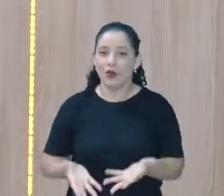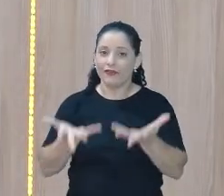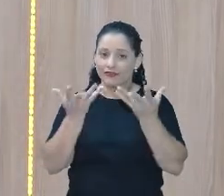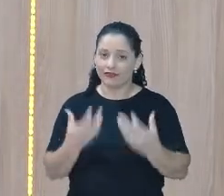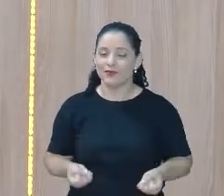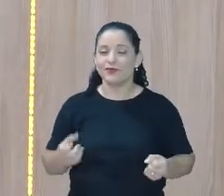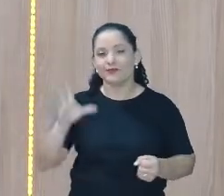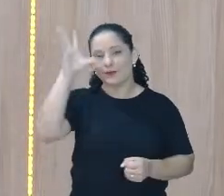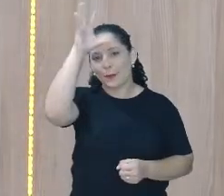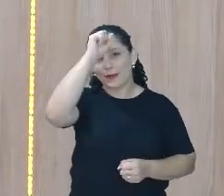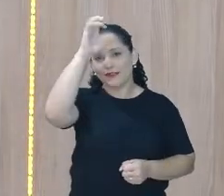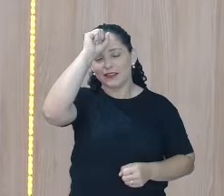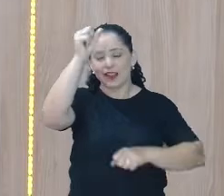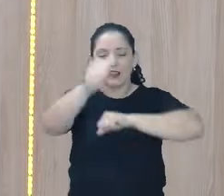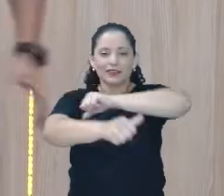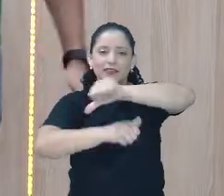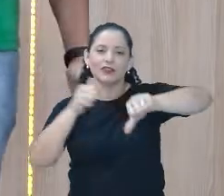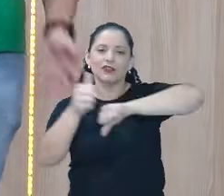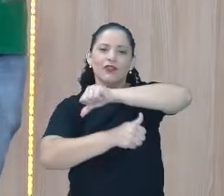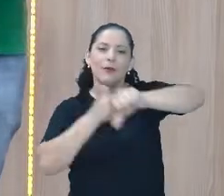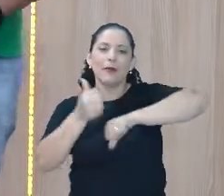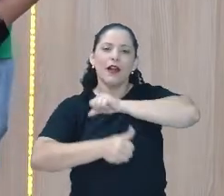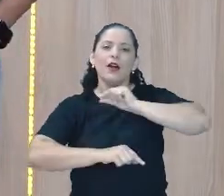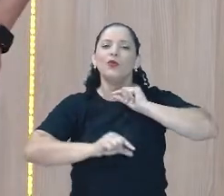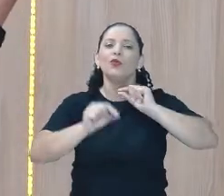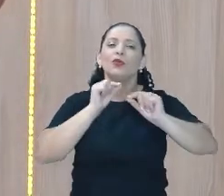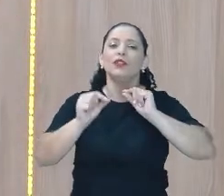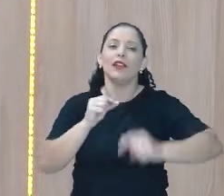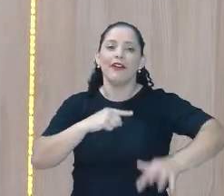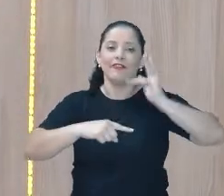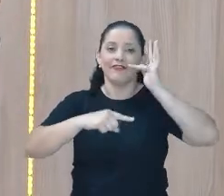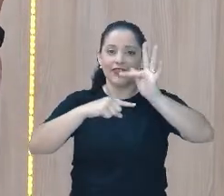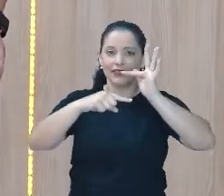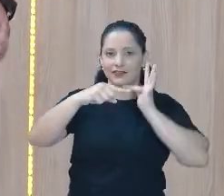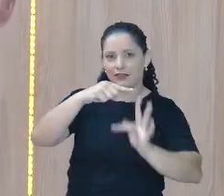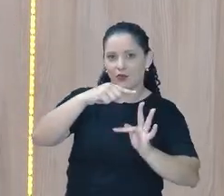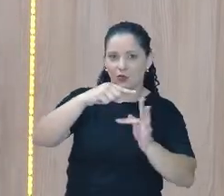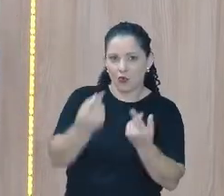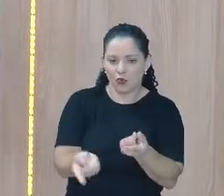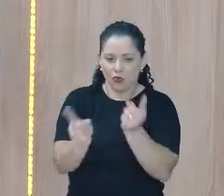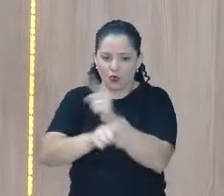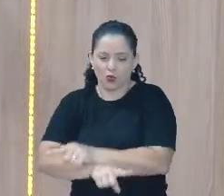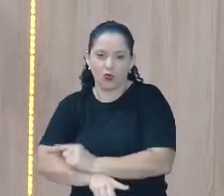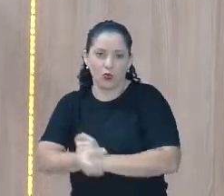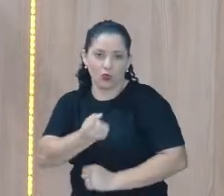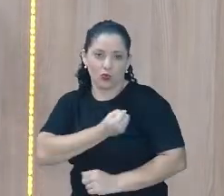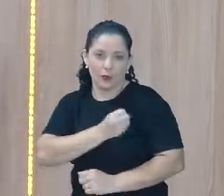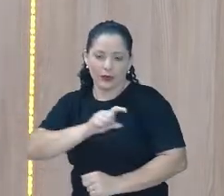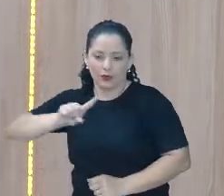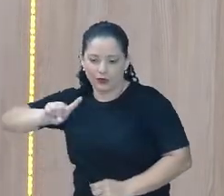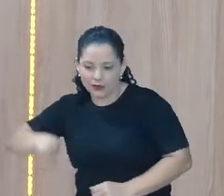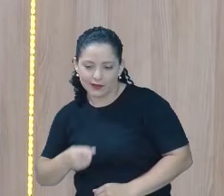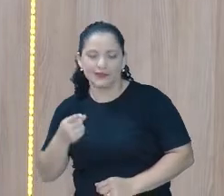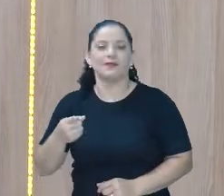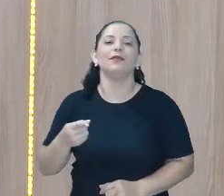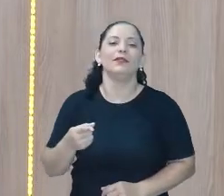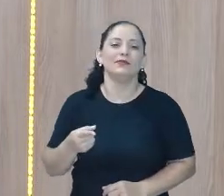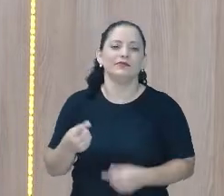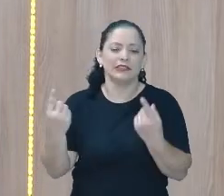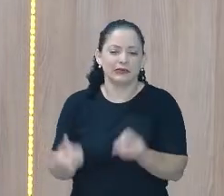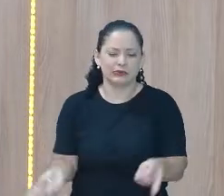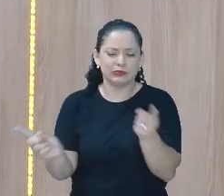aprender agora a transformar uma fração em um número decimal, certo? Então, para a gente fazer aí essa